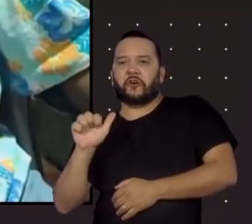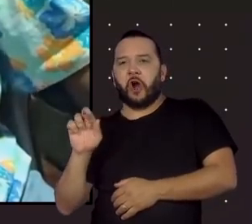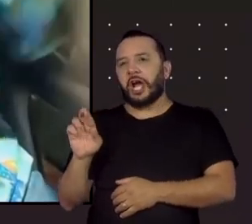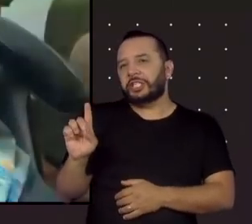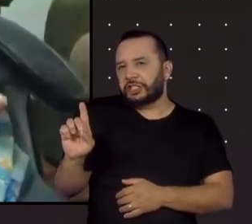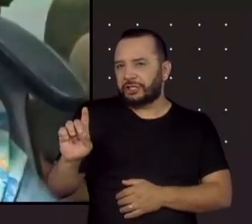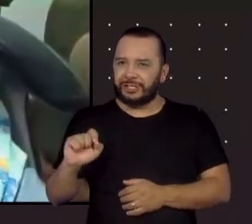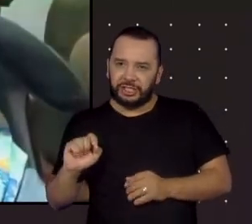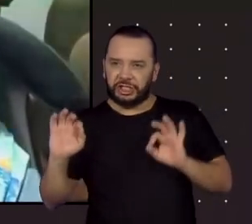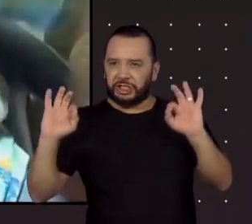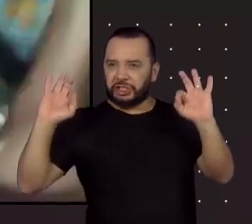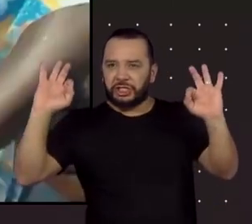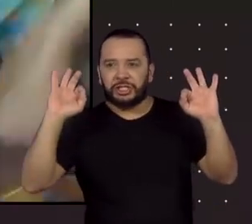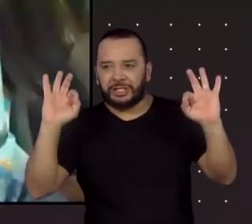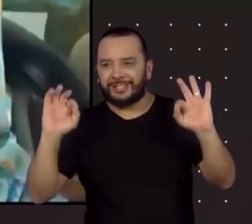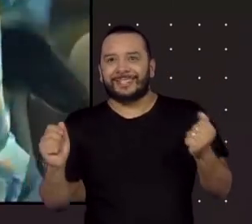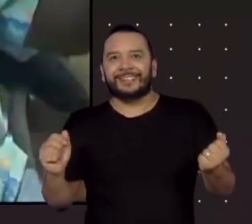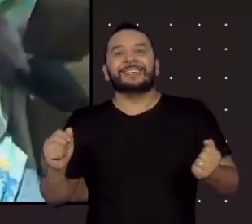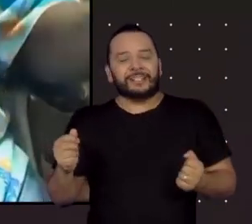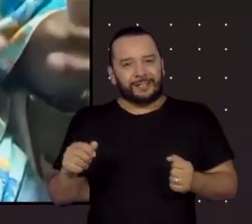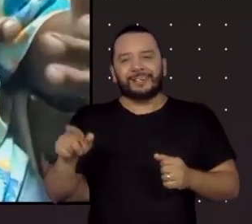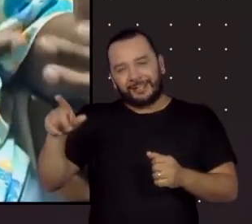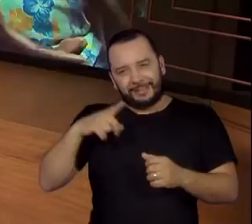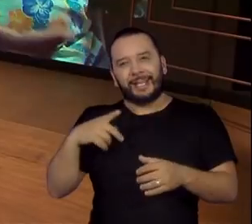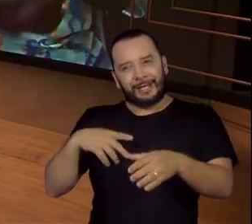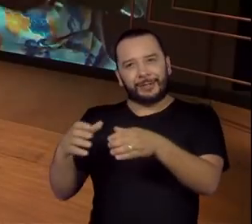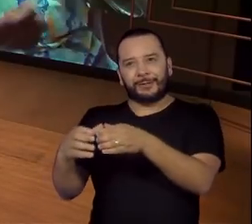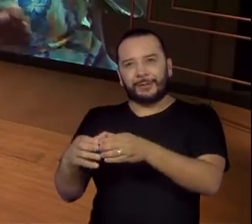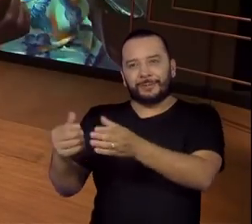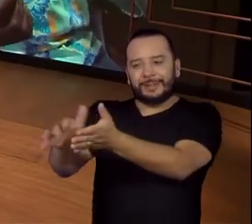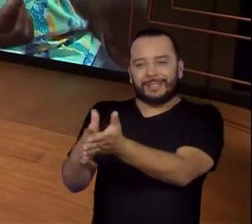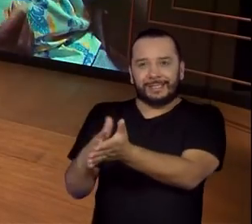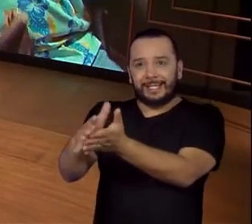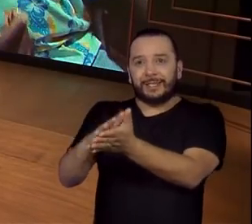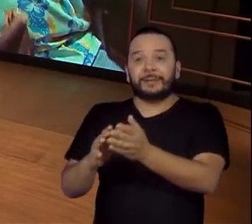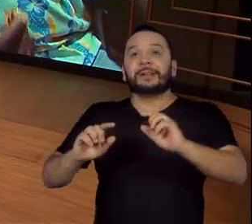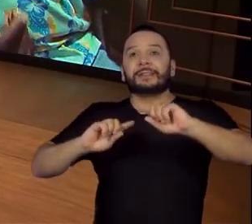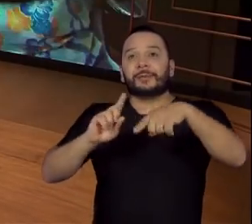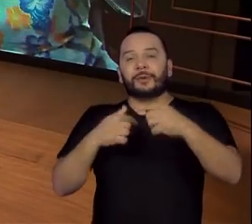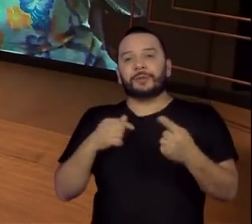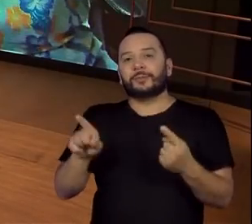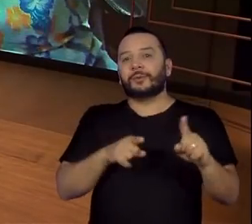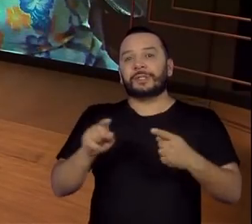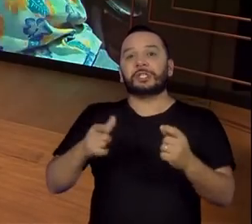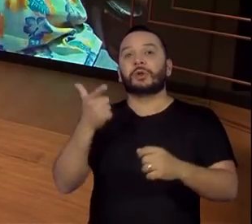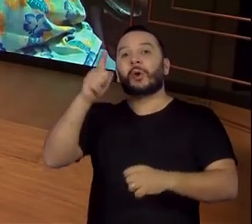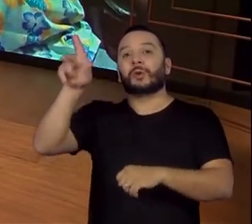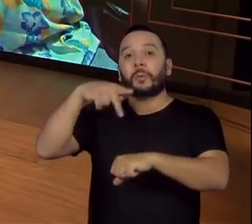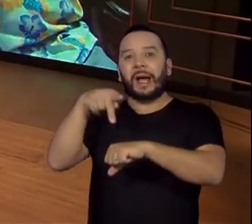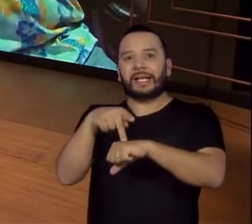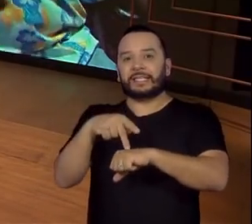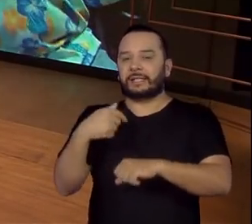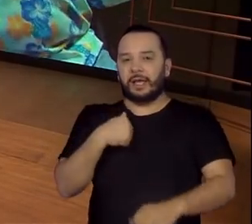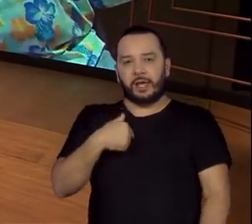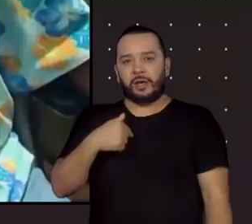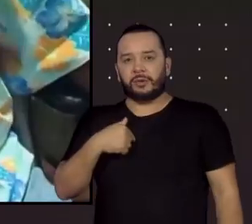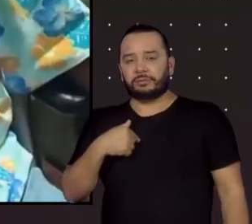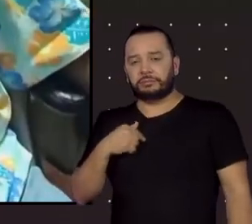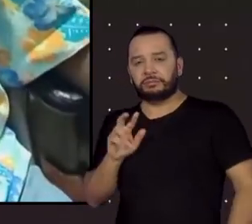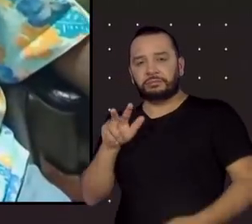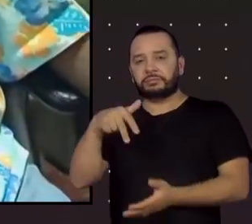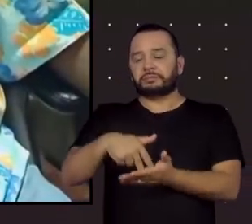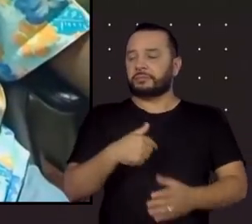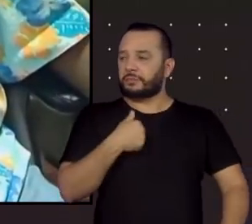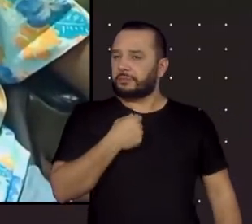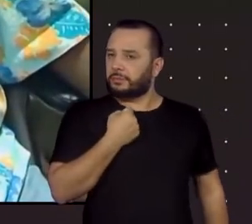E eles cantavam lá a parte do samba, aquela coisa toda, e quando chegavam nas músicas gringas era eu. Eu já fazia